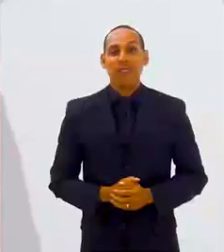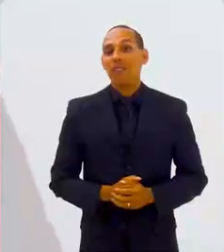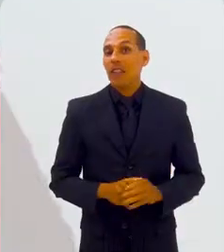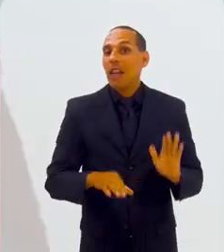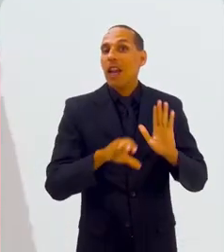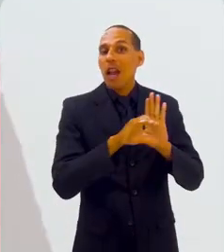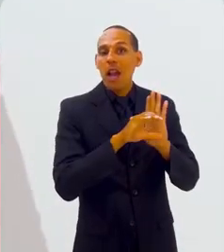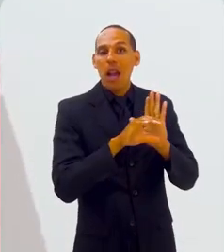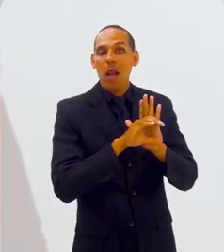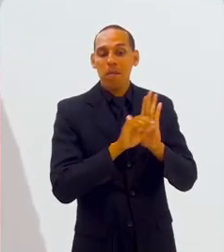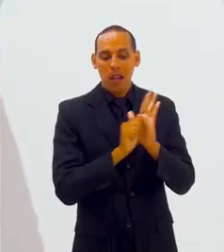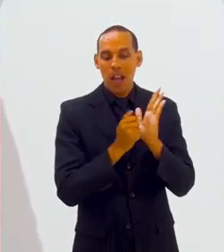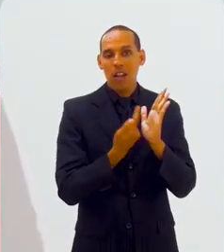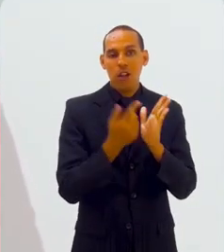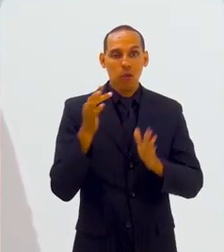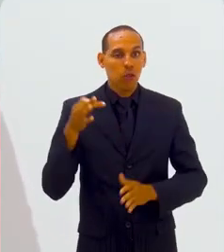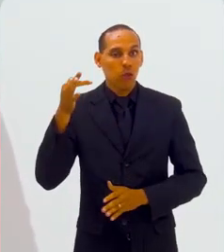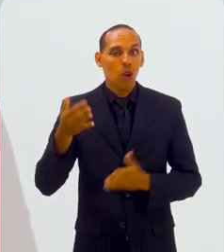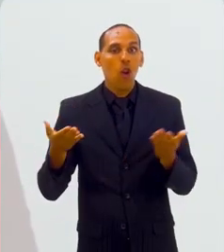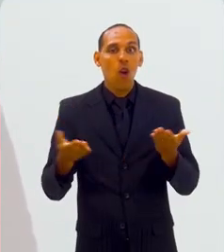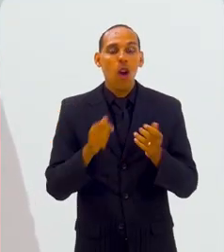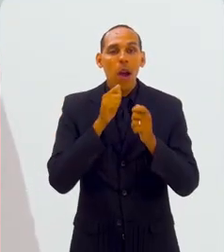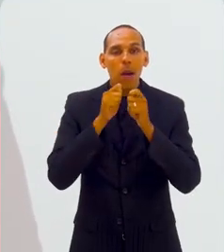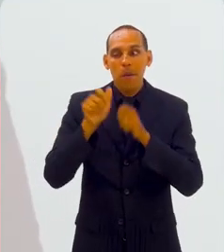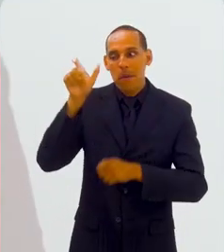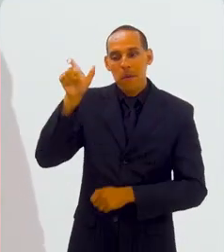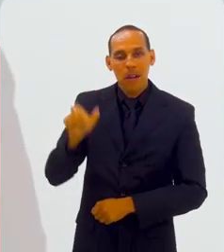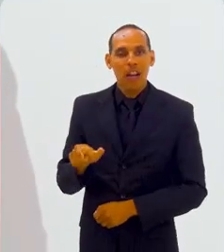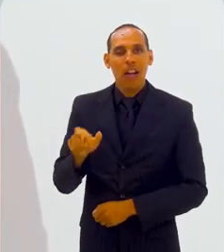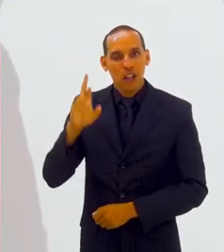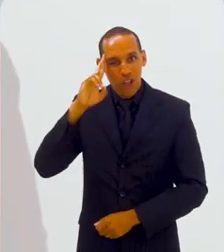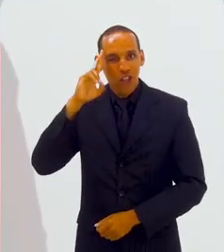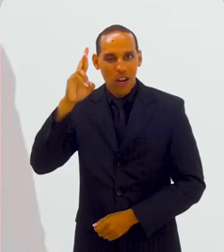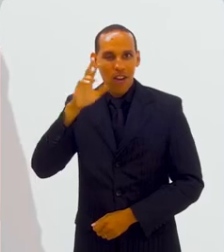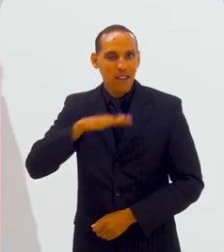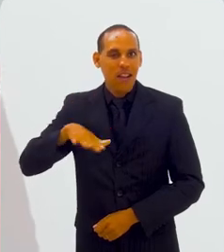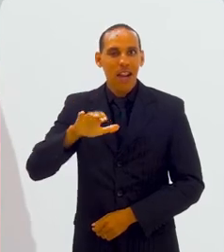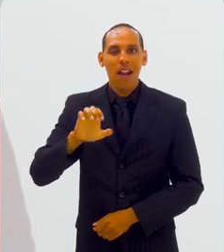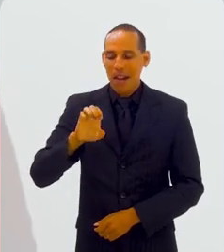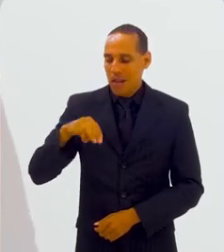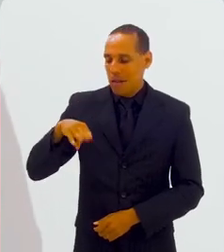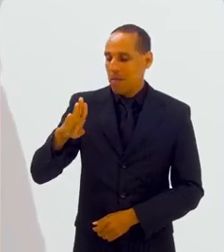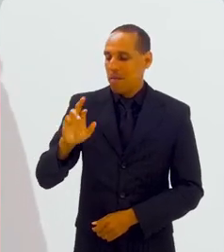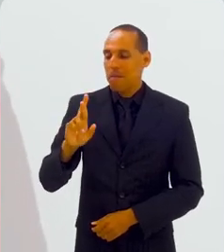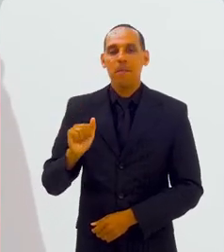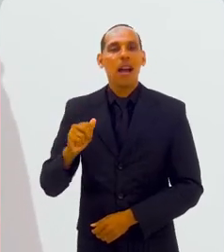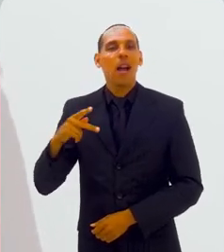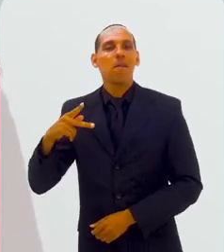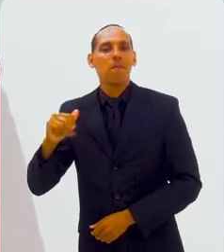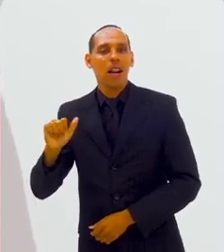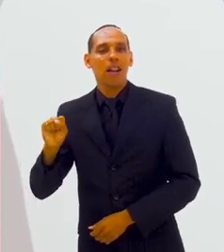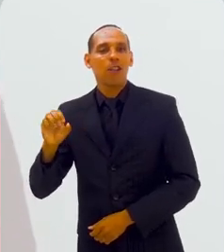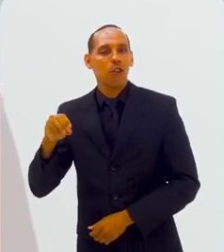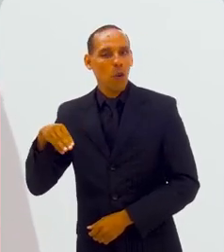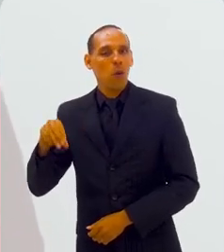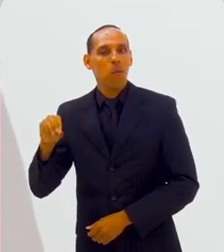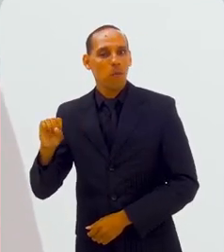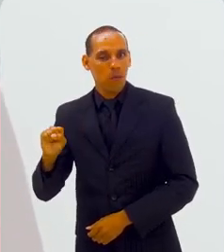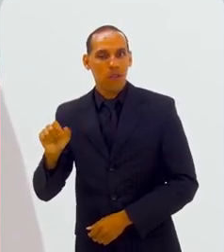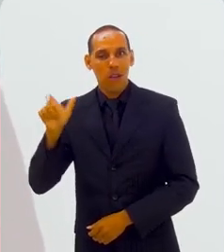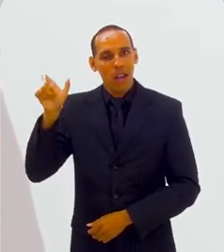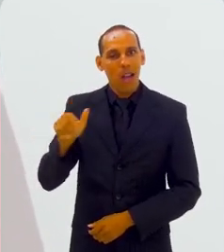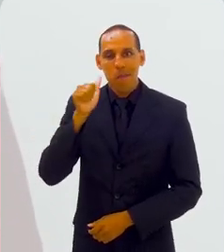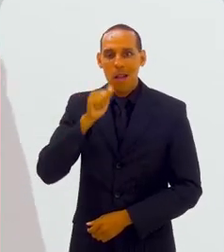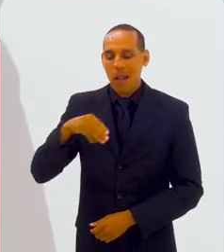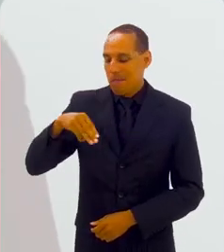O capítulo da Agenda de Futuro de hoje traz como entrevistada a chefe-geral da Embrapa Solos, Maria de Lourdes Mendonça Brefan.